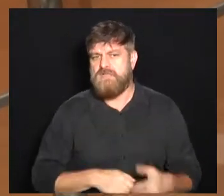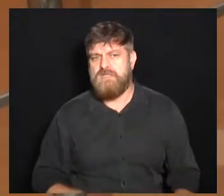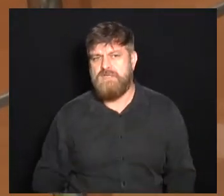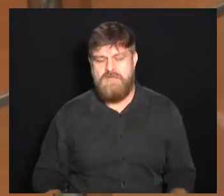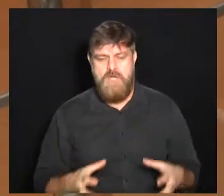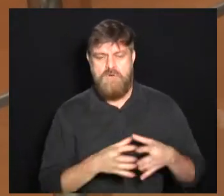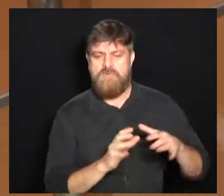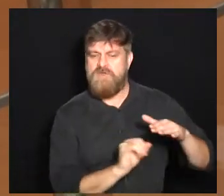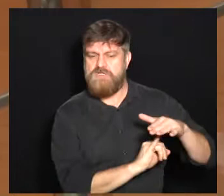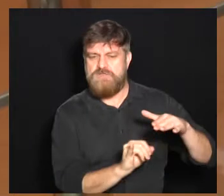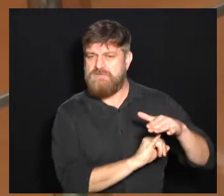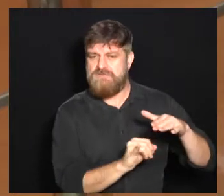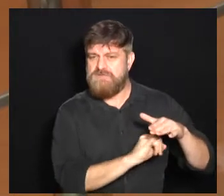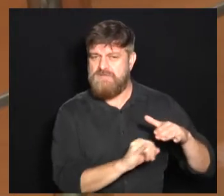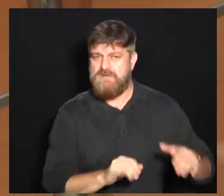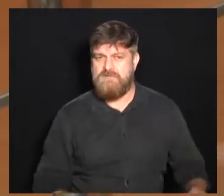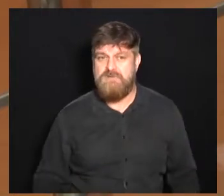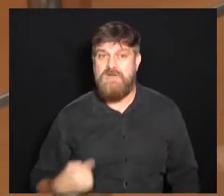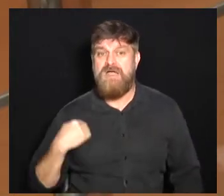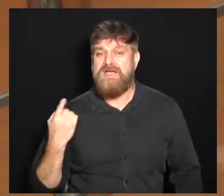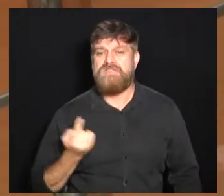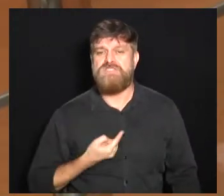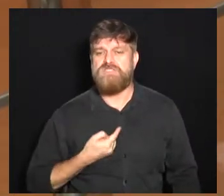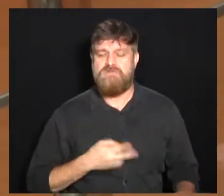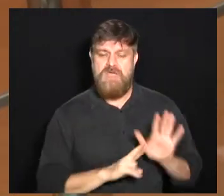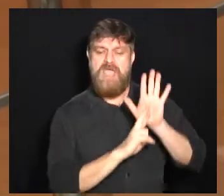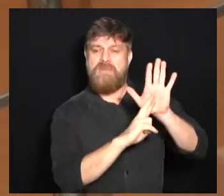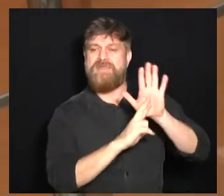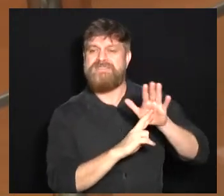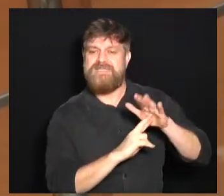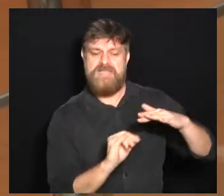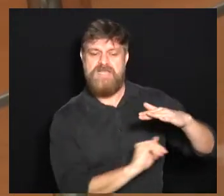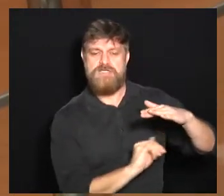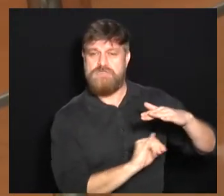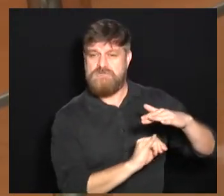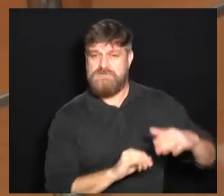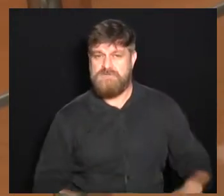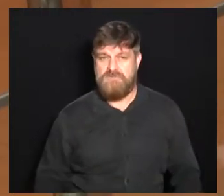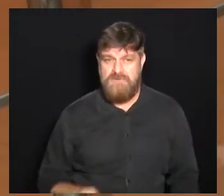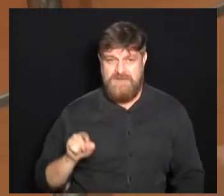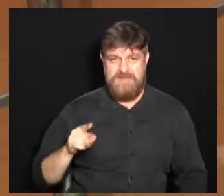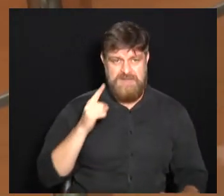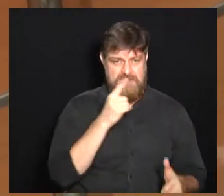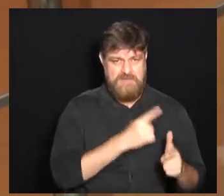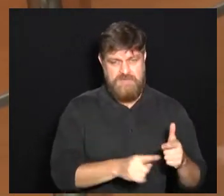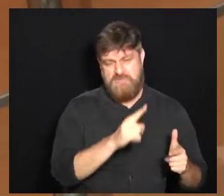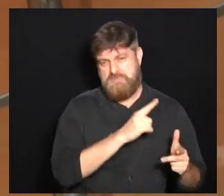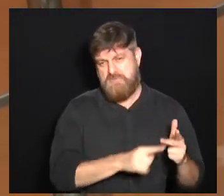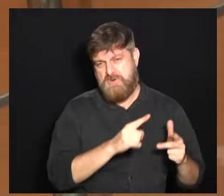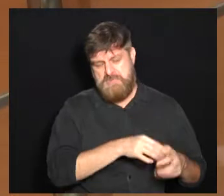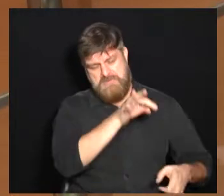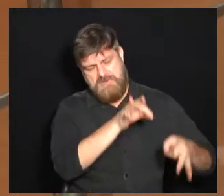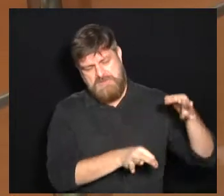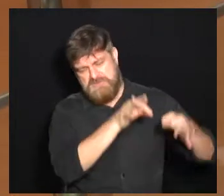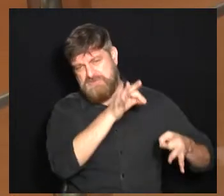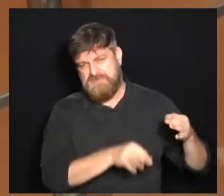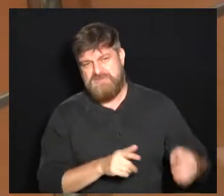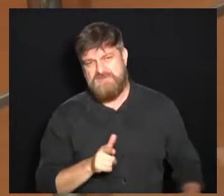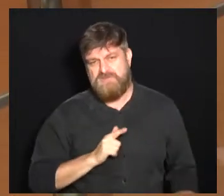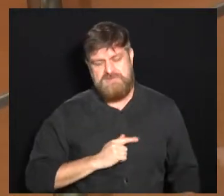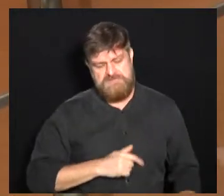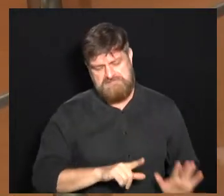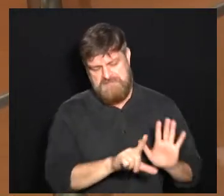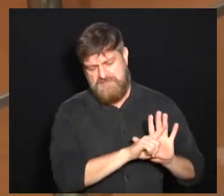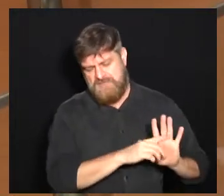a entidade. A gente não está aqui defendendo a entidade. Se eles têm um problema com a justiça, com quem seja que